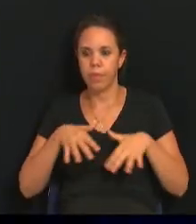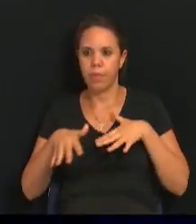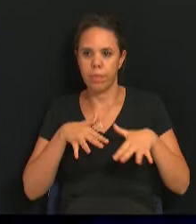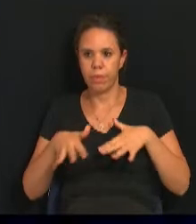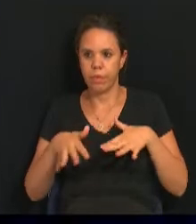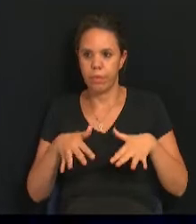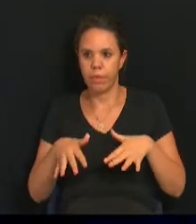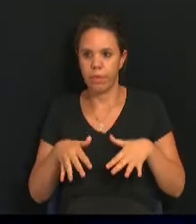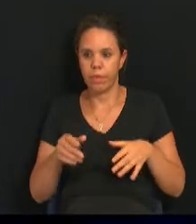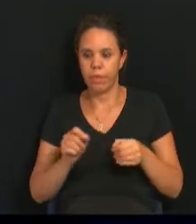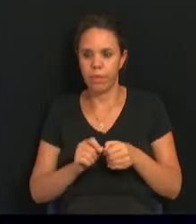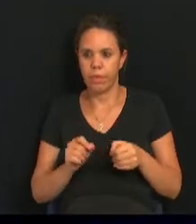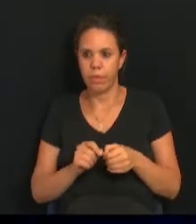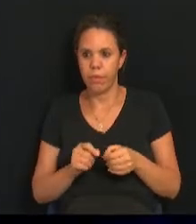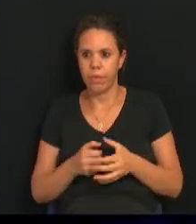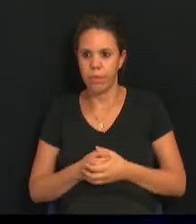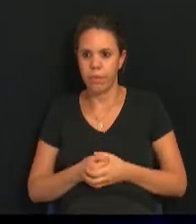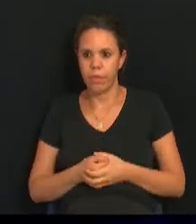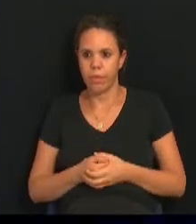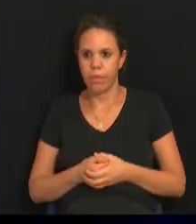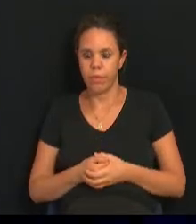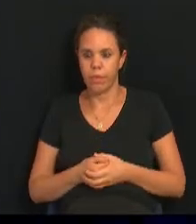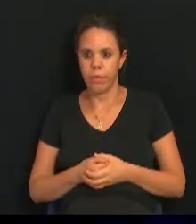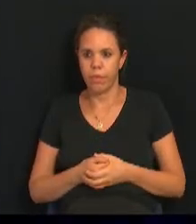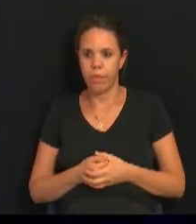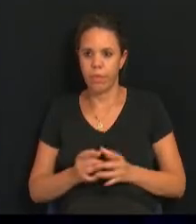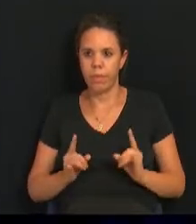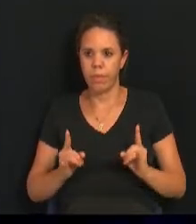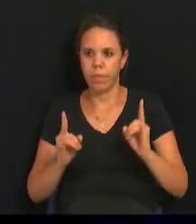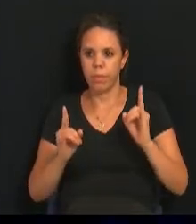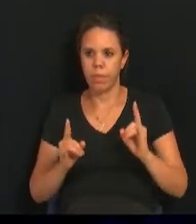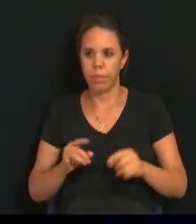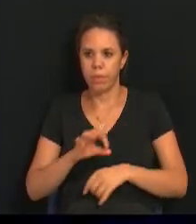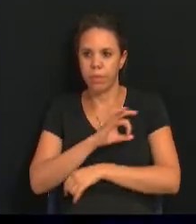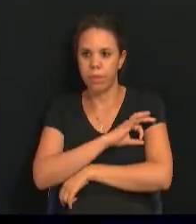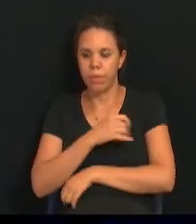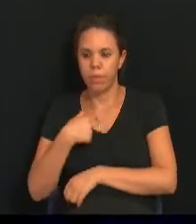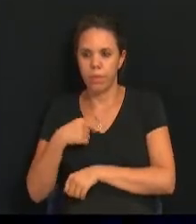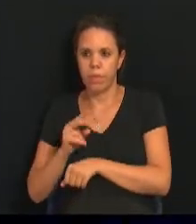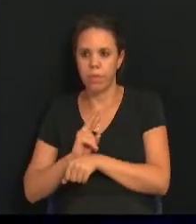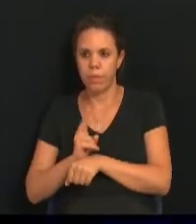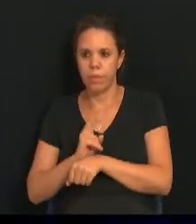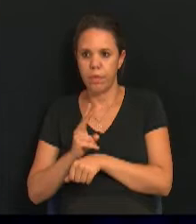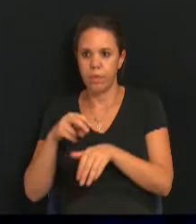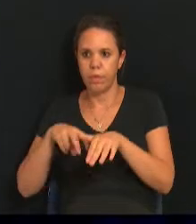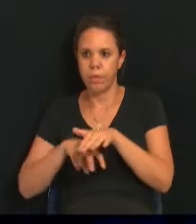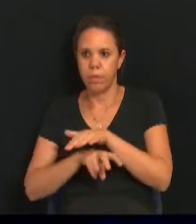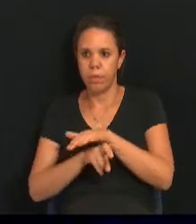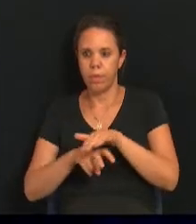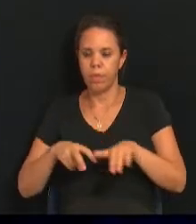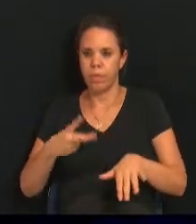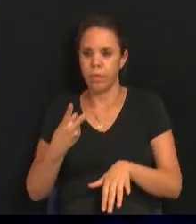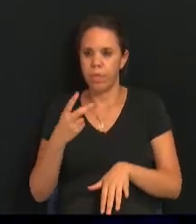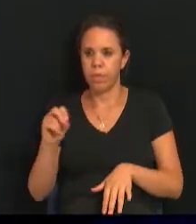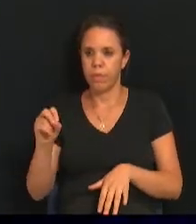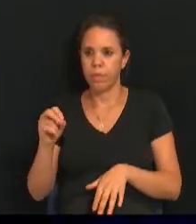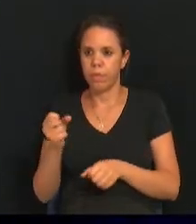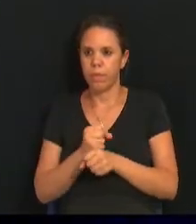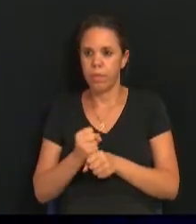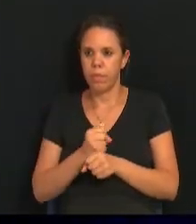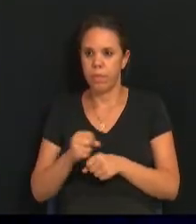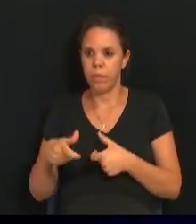fizemos no PASSO. Eu sou monitora de educação infantil, estou há 20 anos na rede.